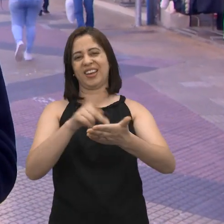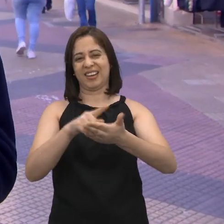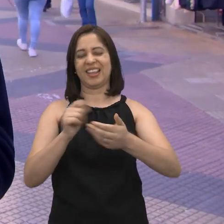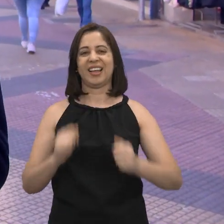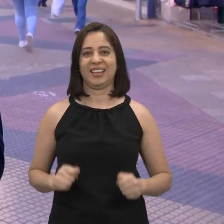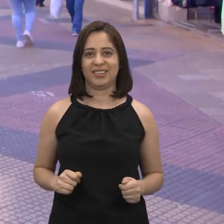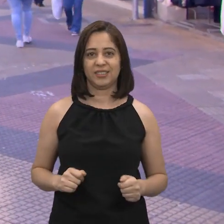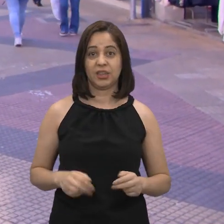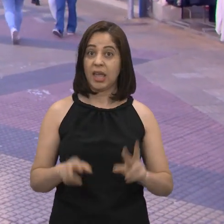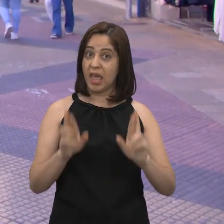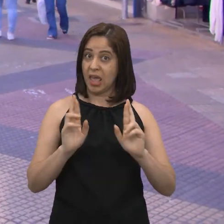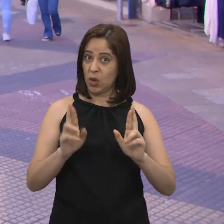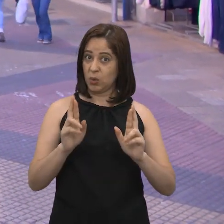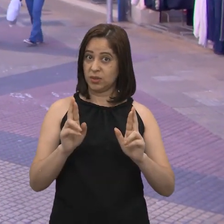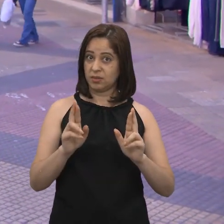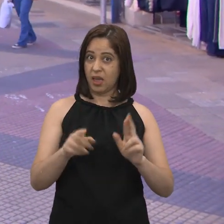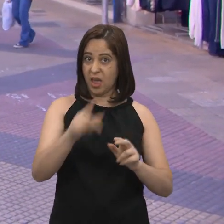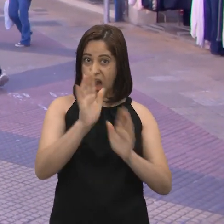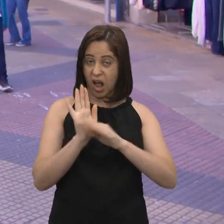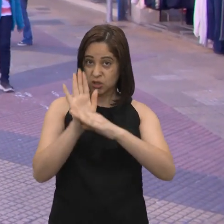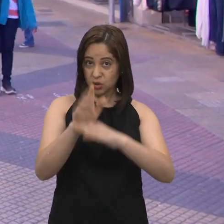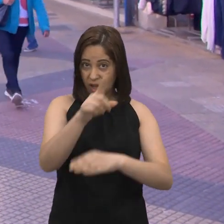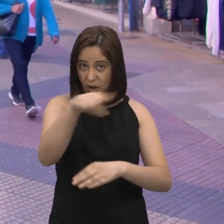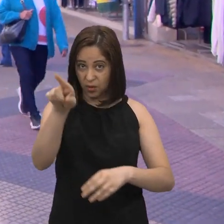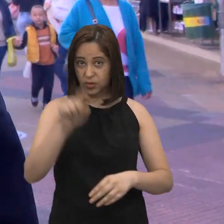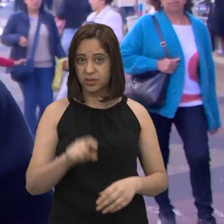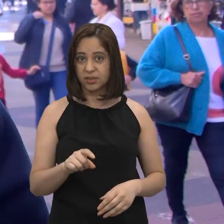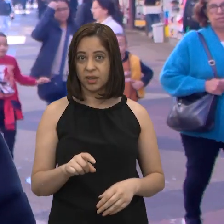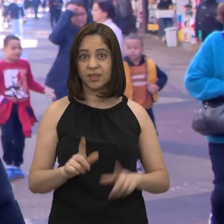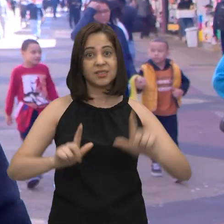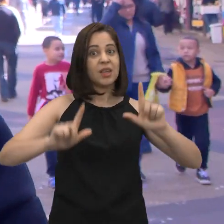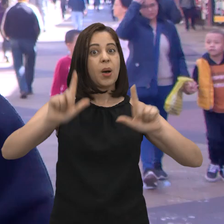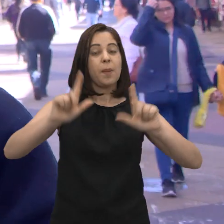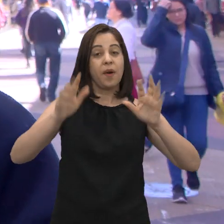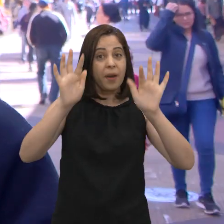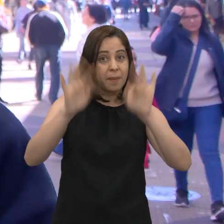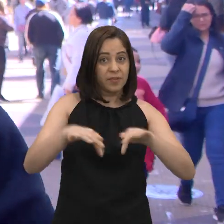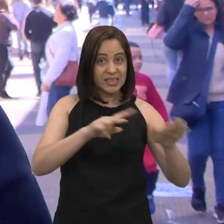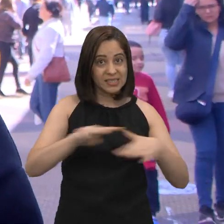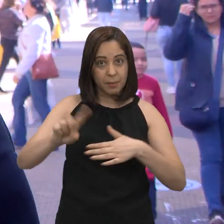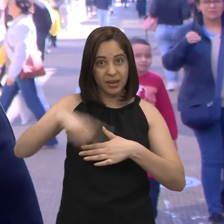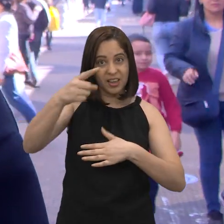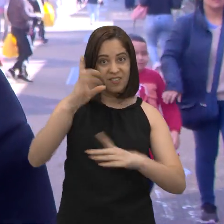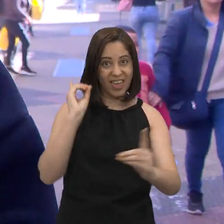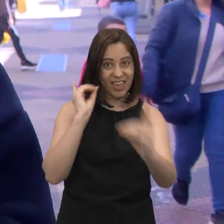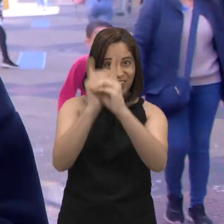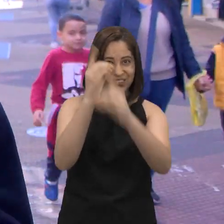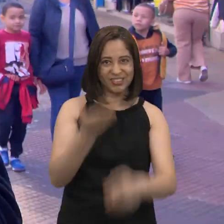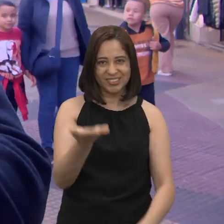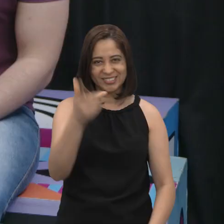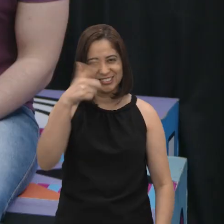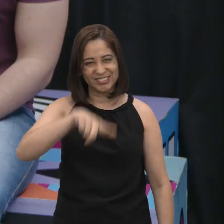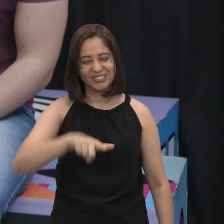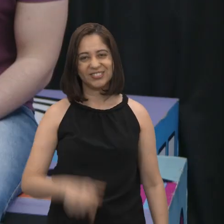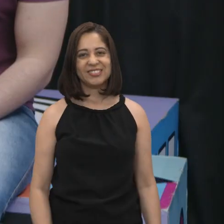joseense. Eu espero que o censo do Tá Ligado tenha ajudado aí no estúdio. Eu vou ficando por aqui, mas semana que vem tem mais.